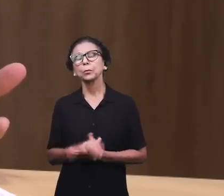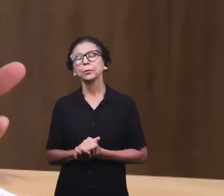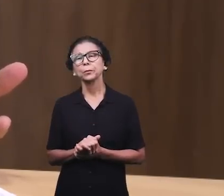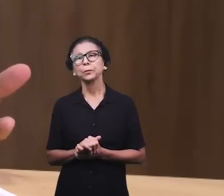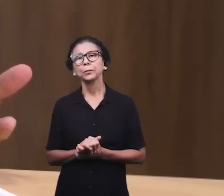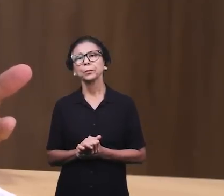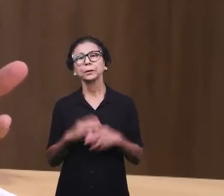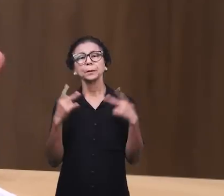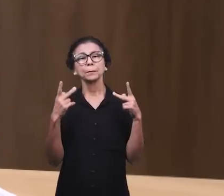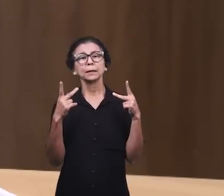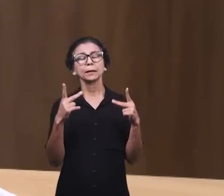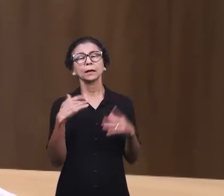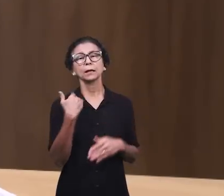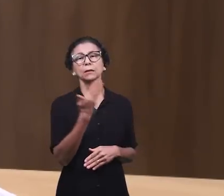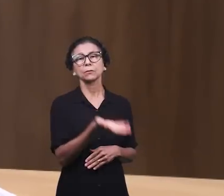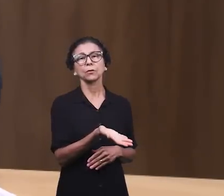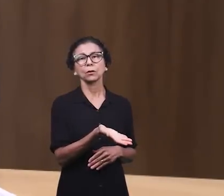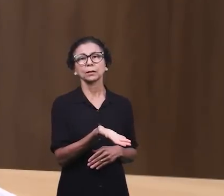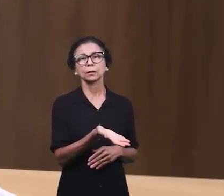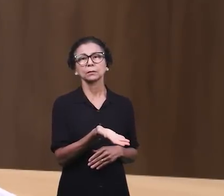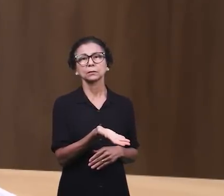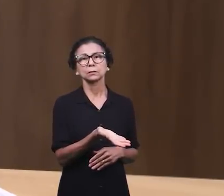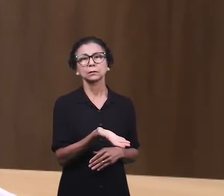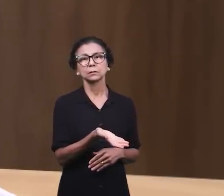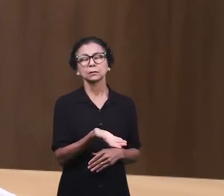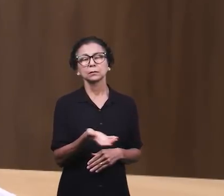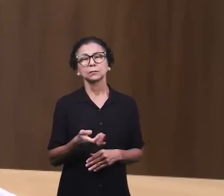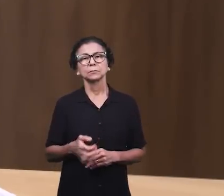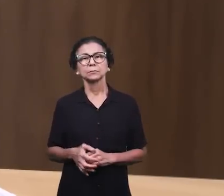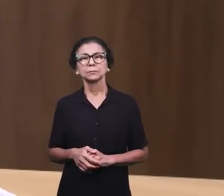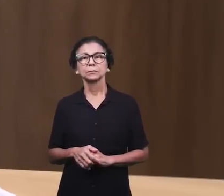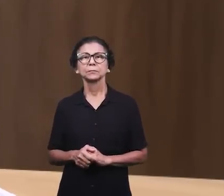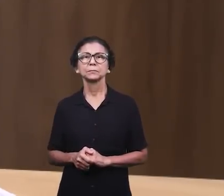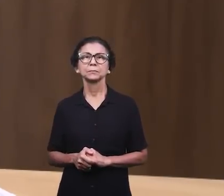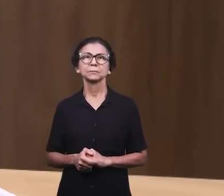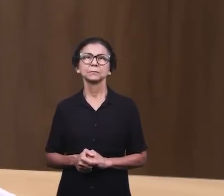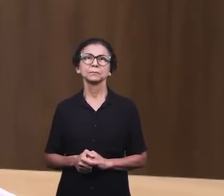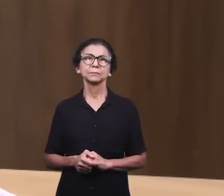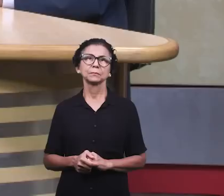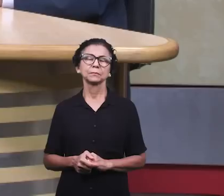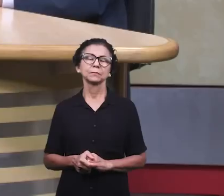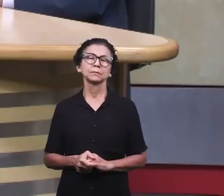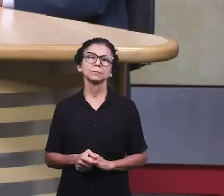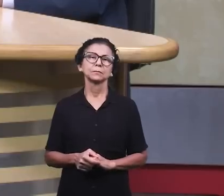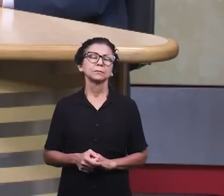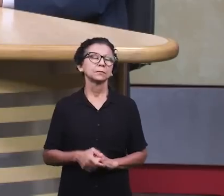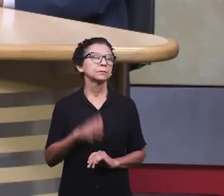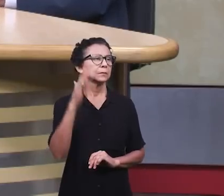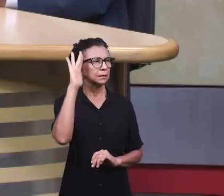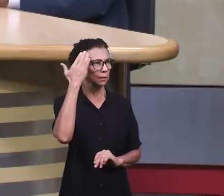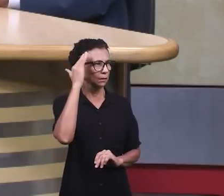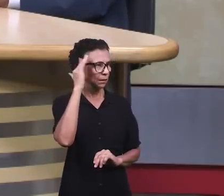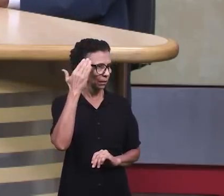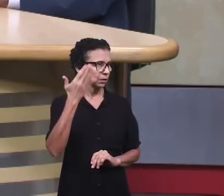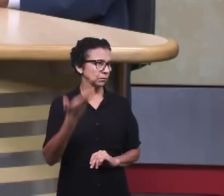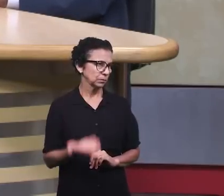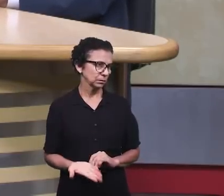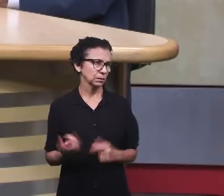apresentar, entendeu? Por mais notáveis que fossem, entendeu? Então, houve